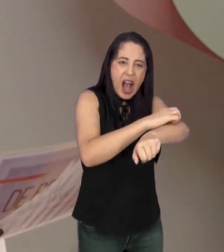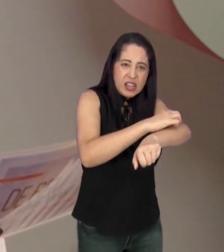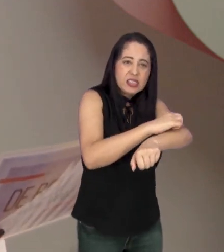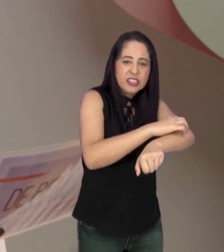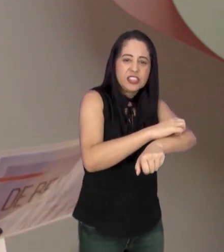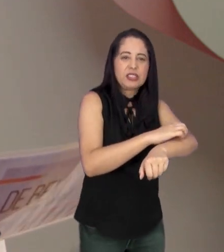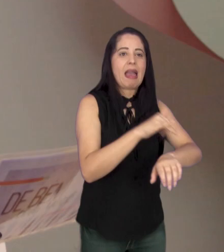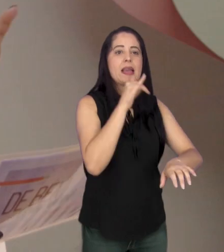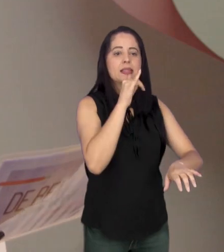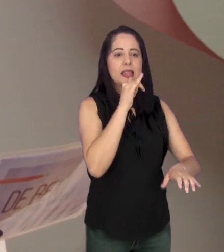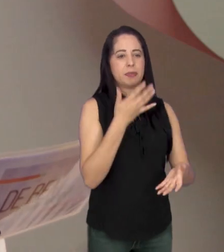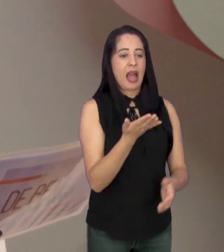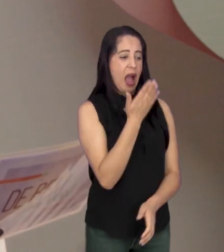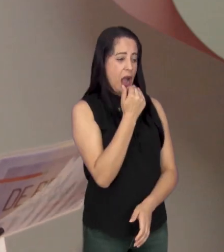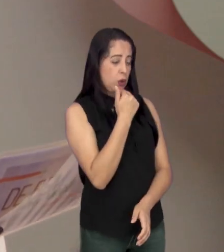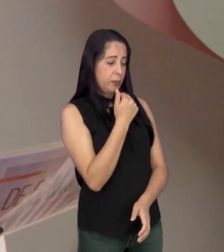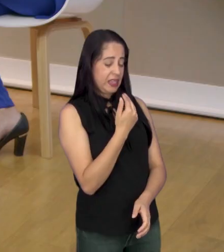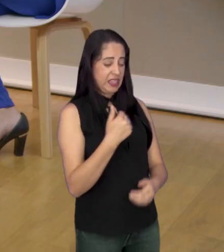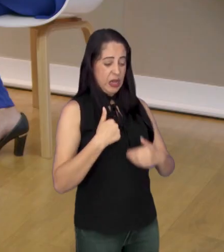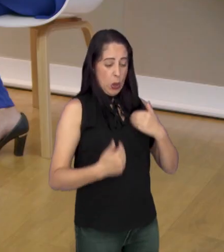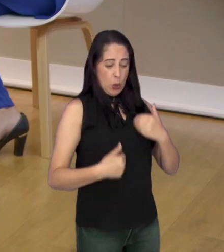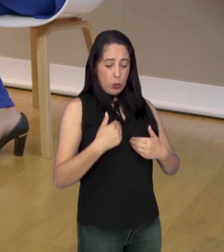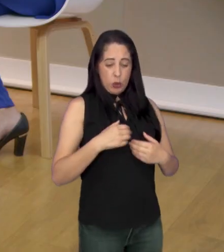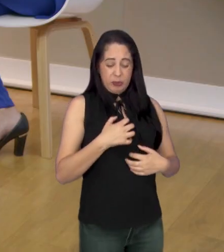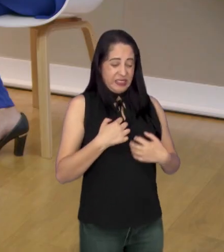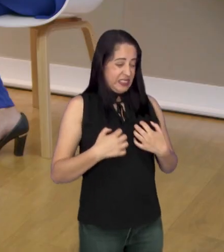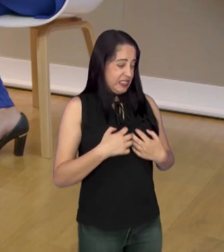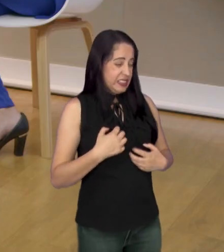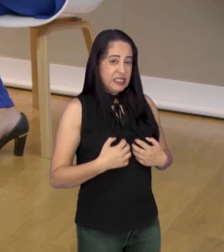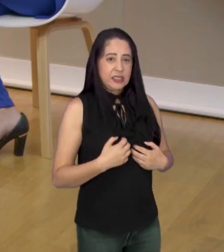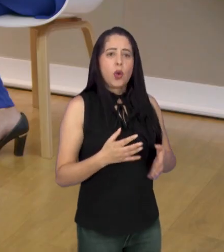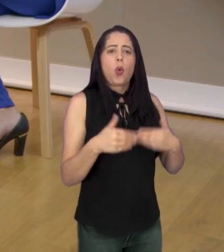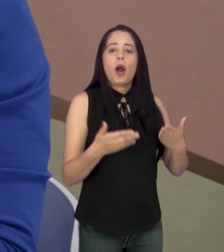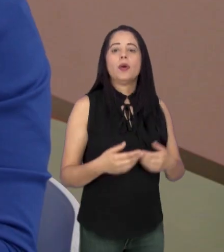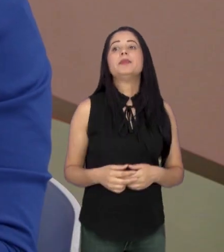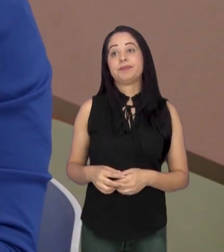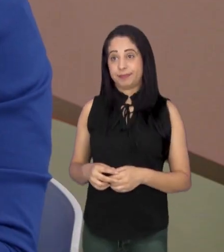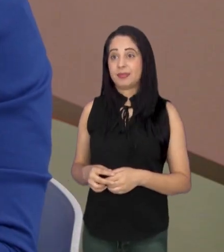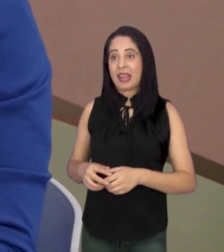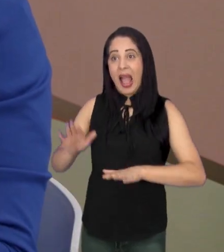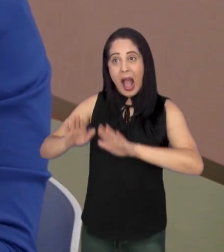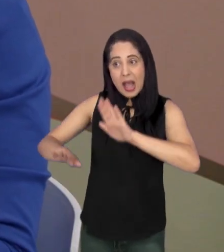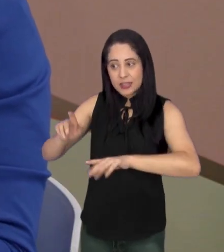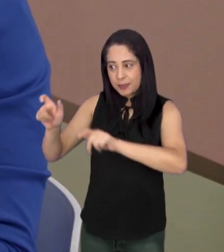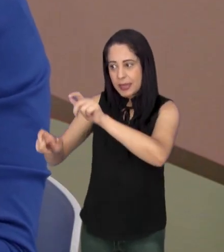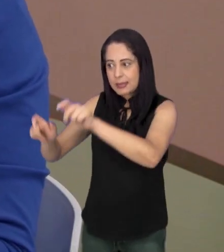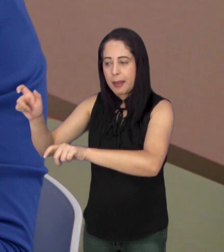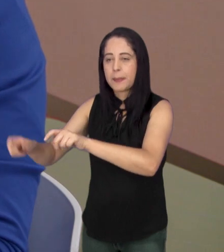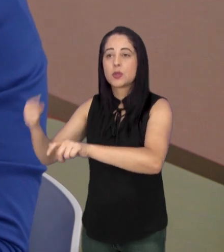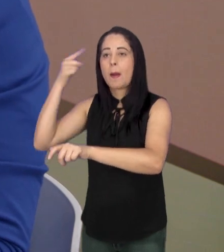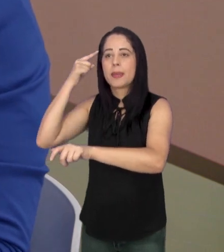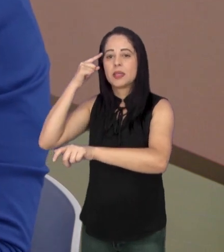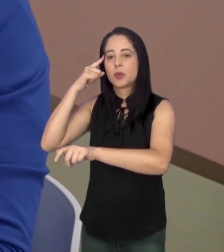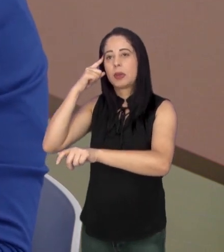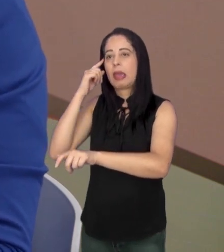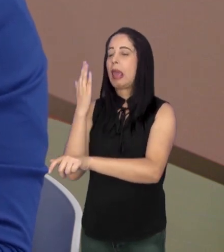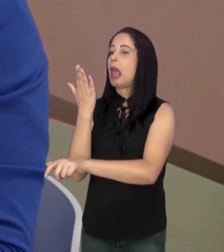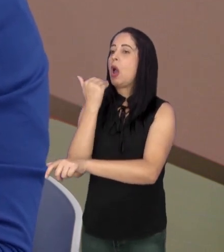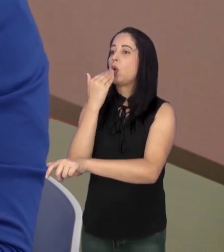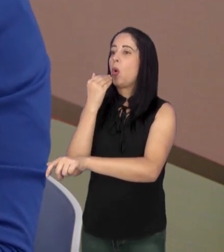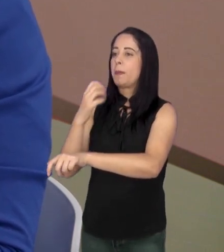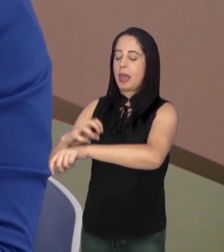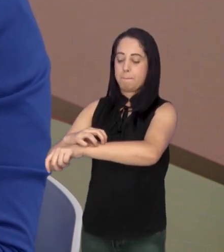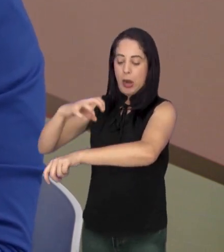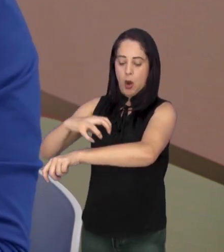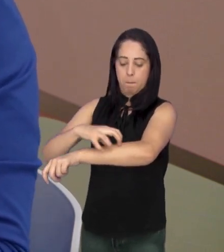alimentos que a gente pode perceber assim, esse alimento não está me caindo muito bem? Exatamente. As pessoas às vezes acham que os alimentos você precisa ter uma alergia severa, um edema